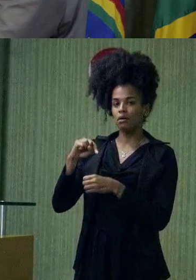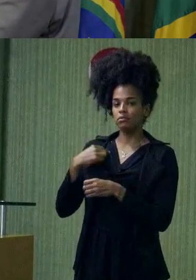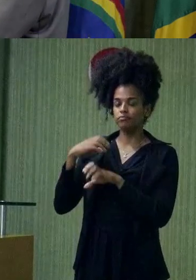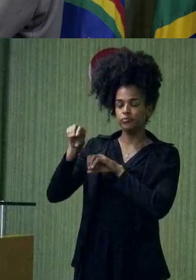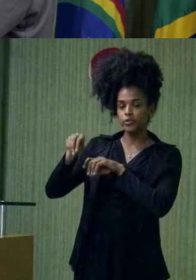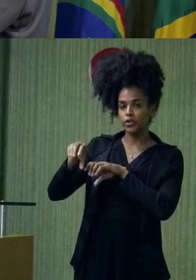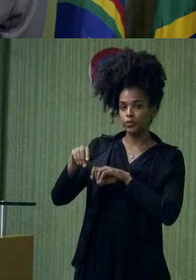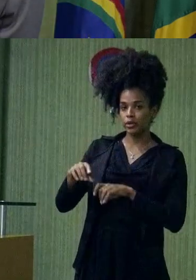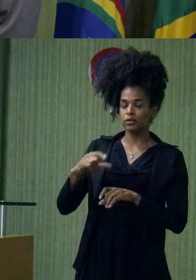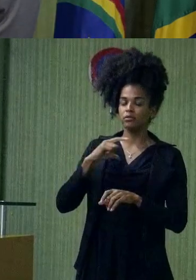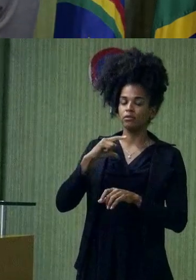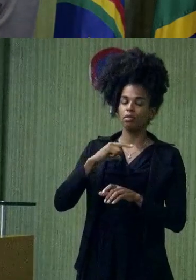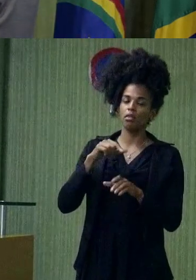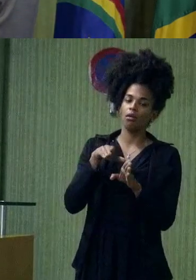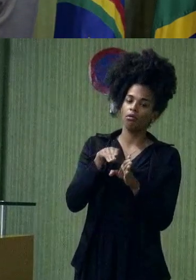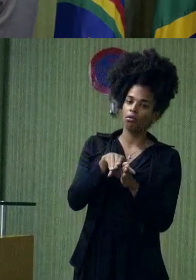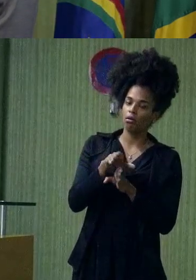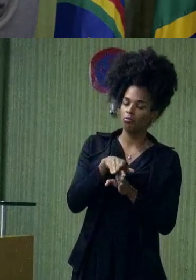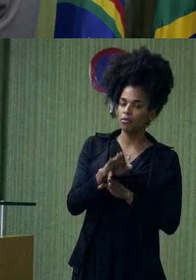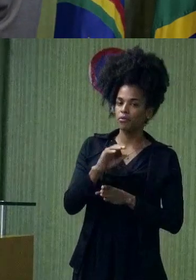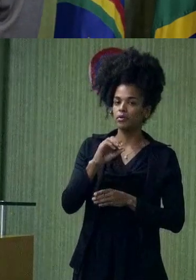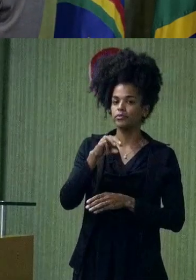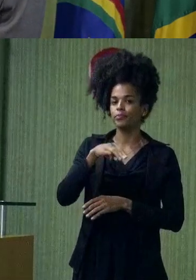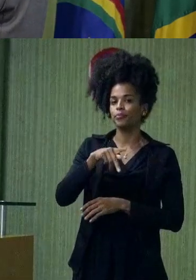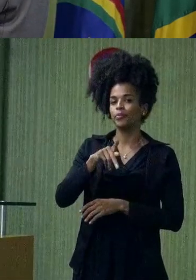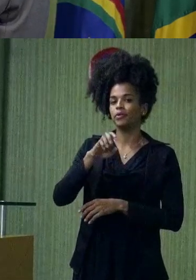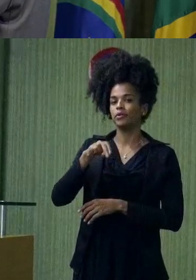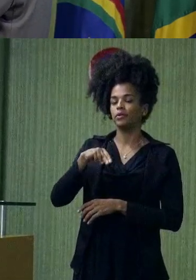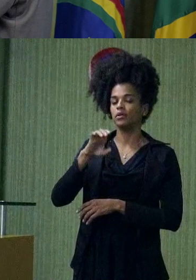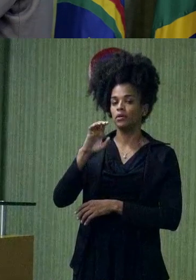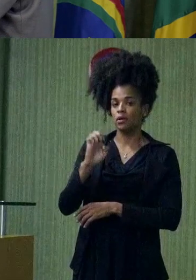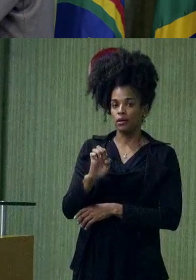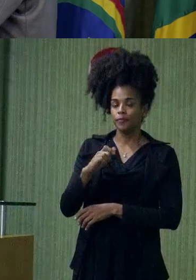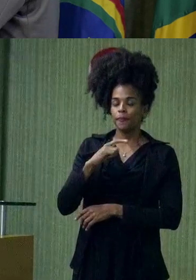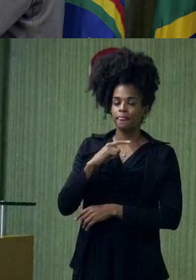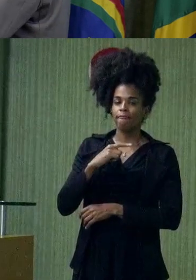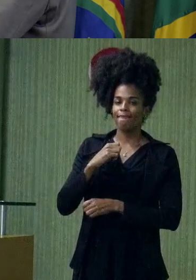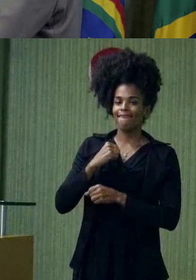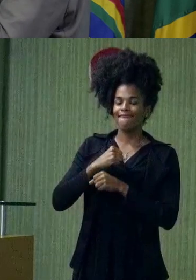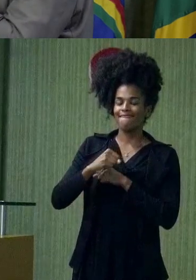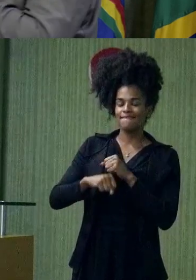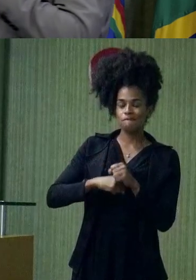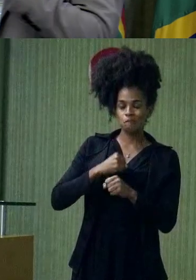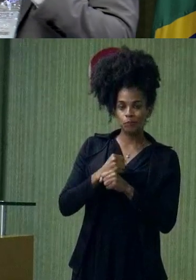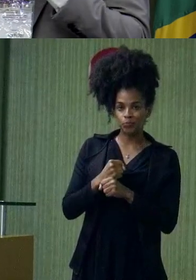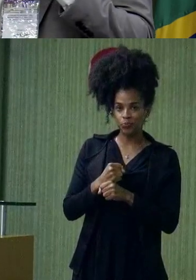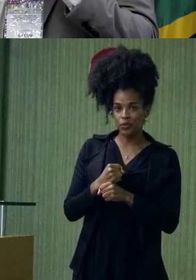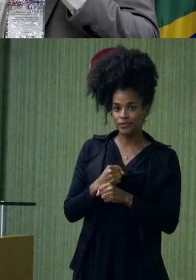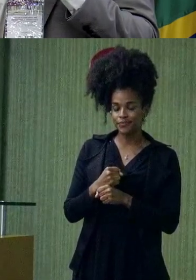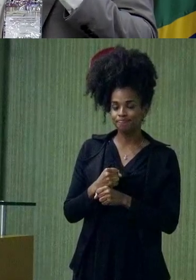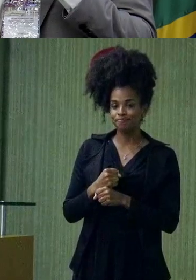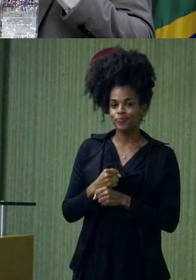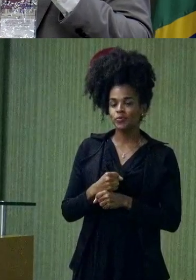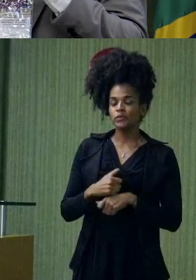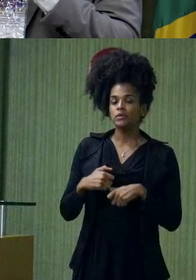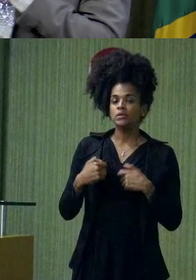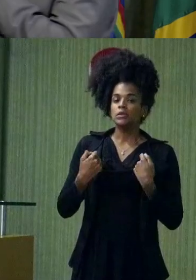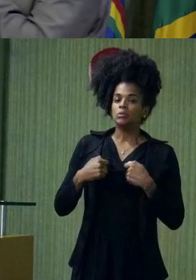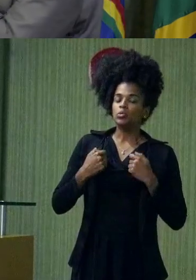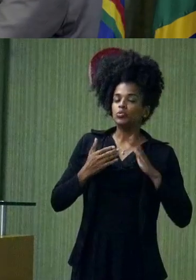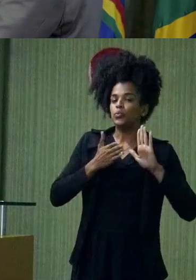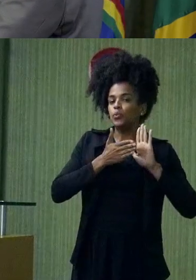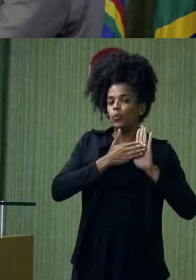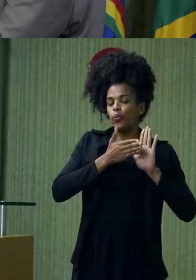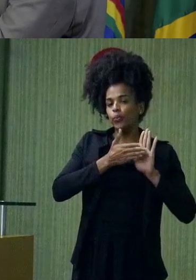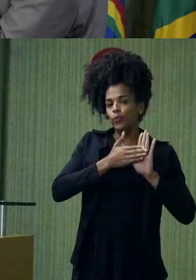Tá certo enfim a partir de um ano né da publicação do novo pne devendo nesses planos né